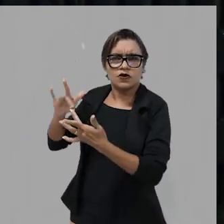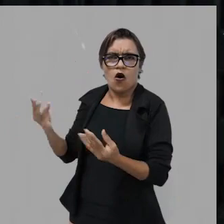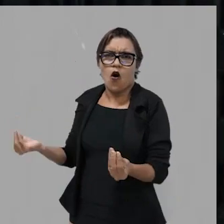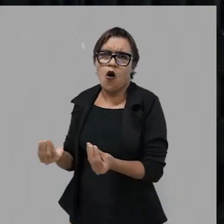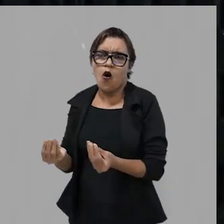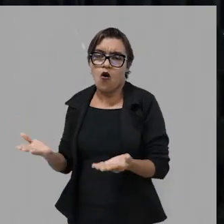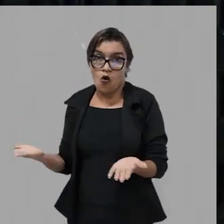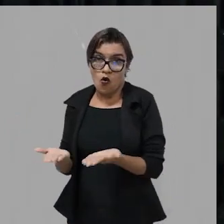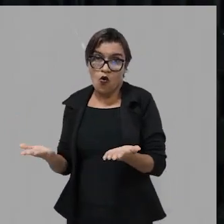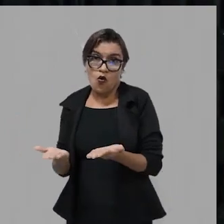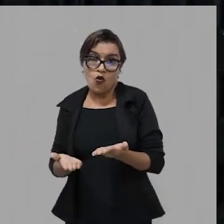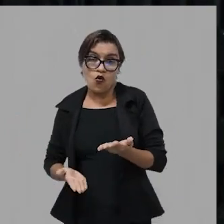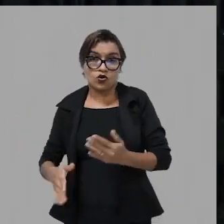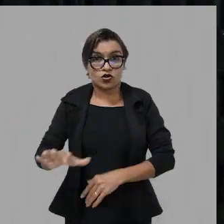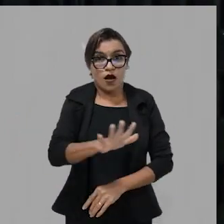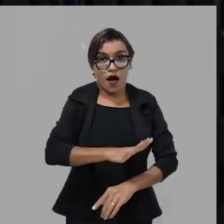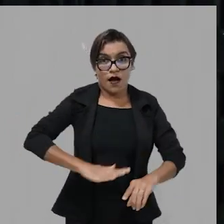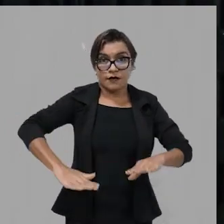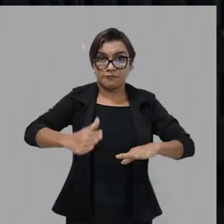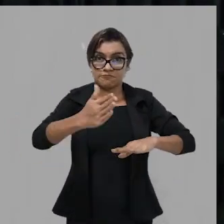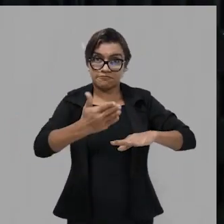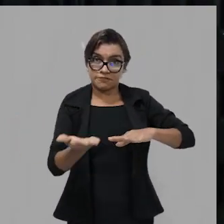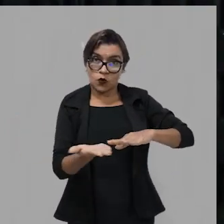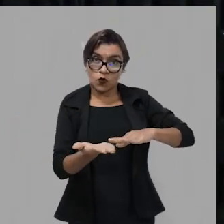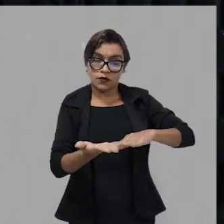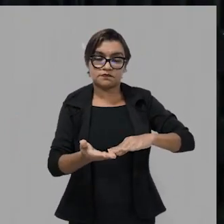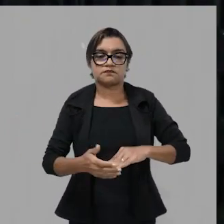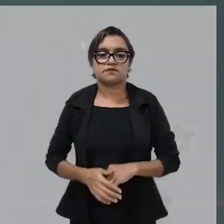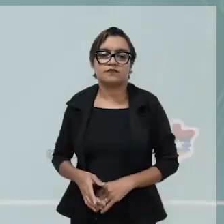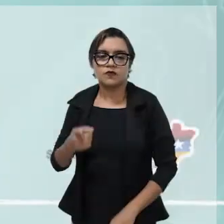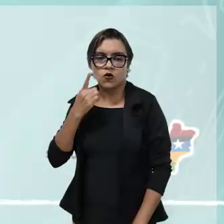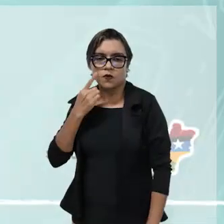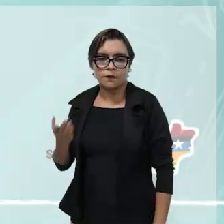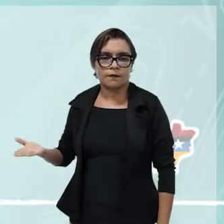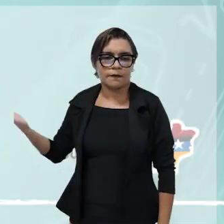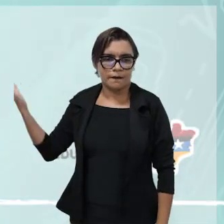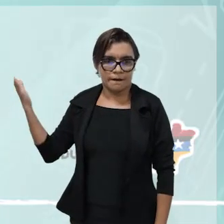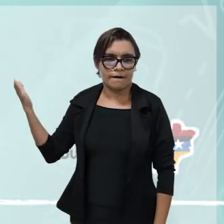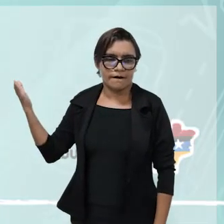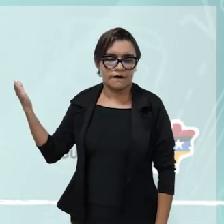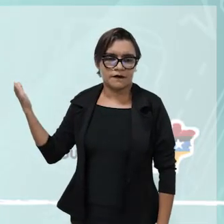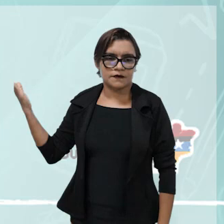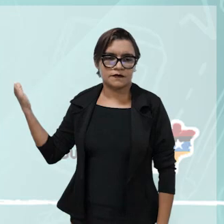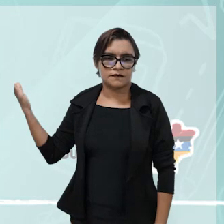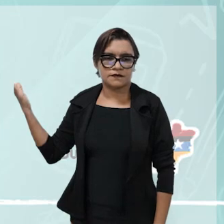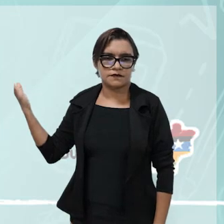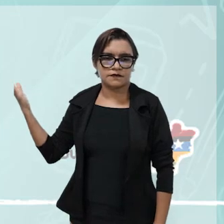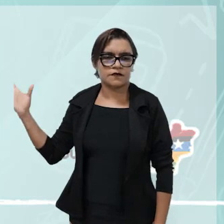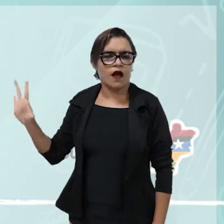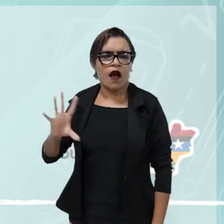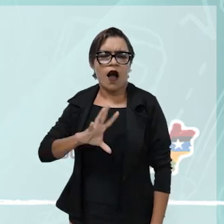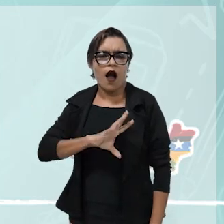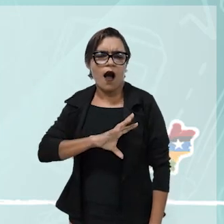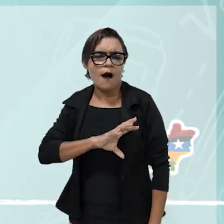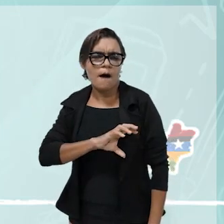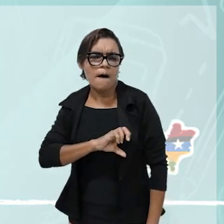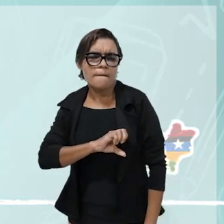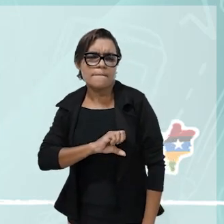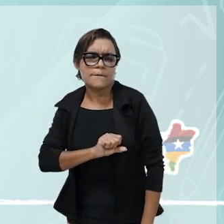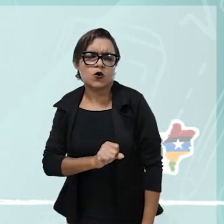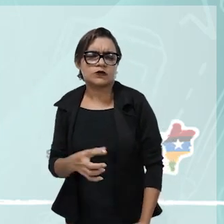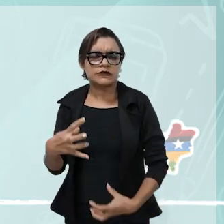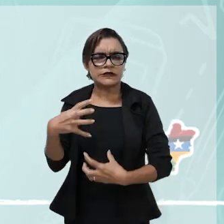contemporânea. Então vamos ver o que diz aqui. Amor é fogo que arde sem se ver, é ferida que dói e não se sente. É